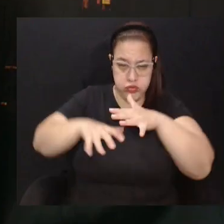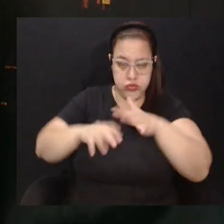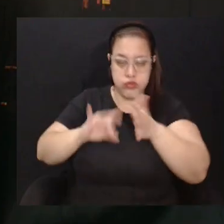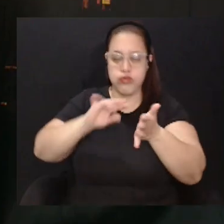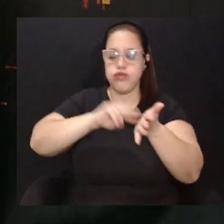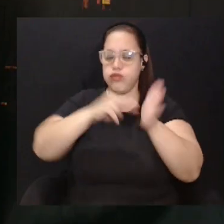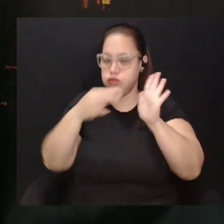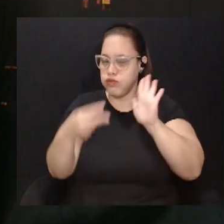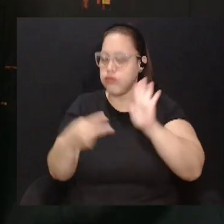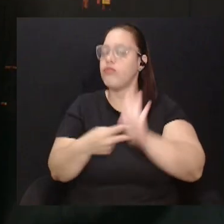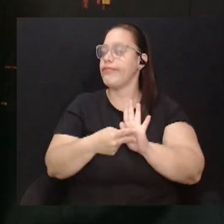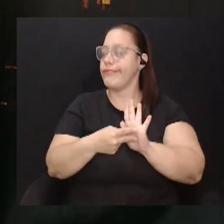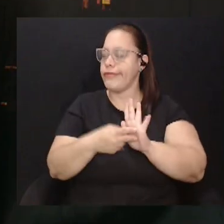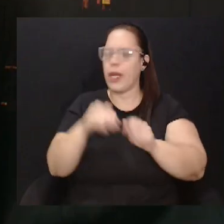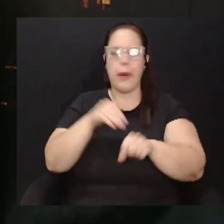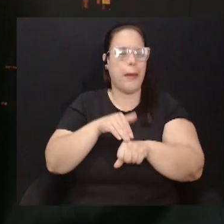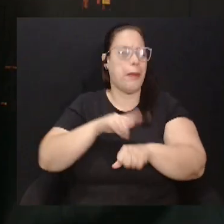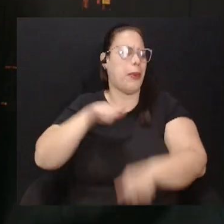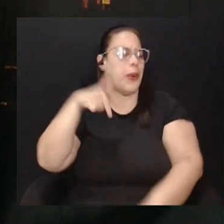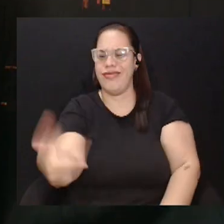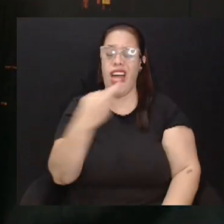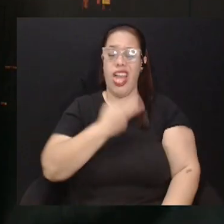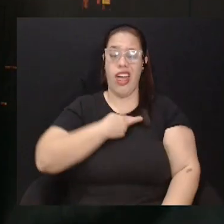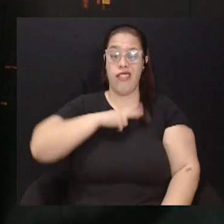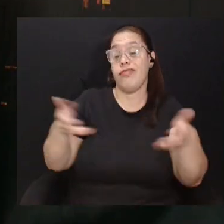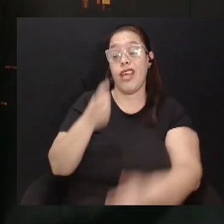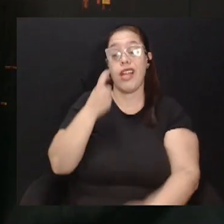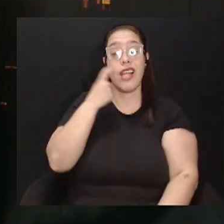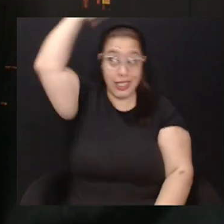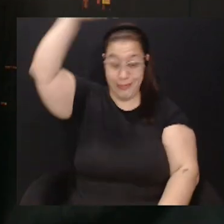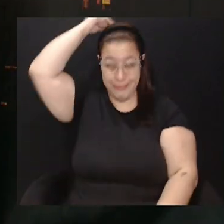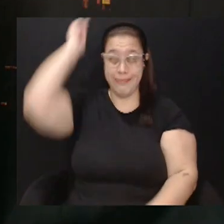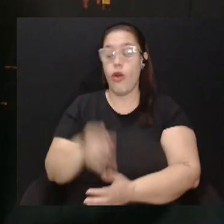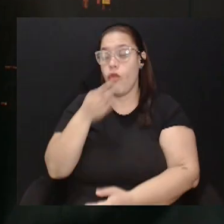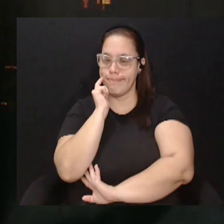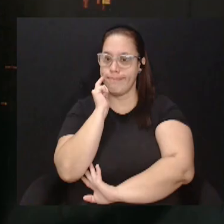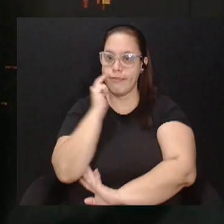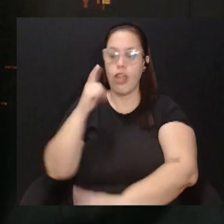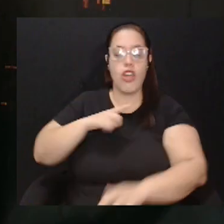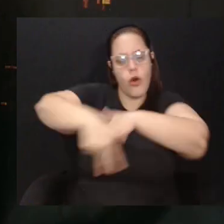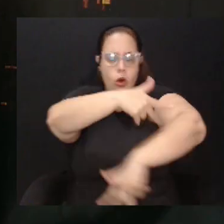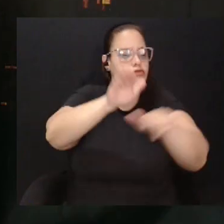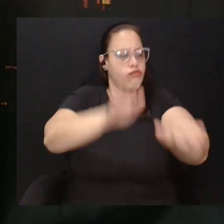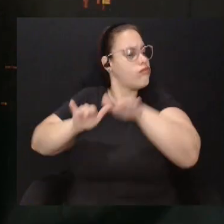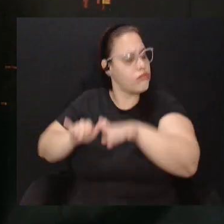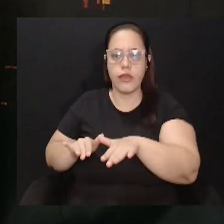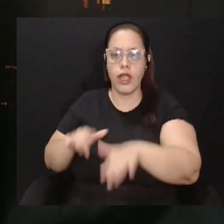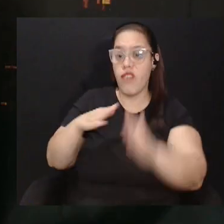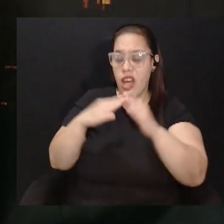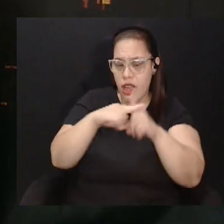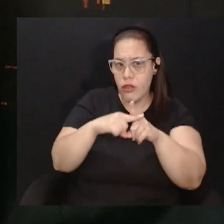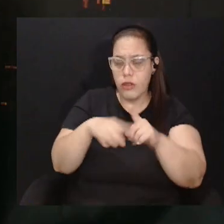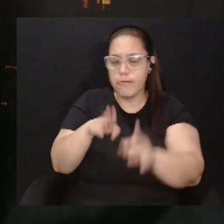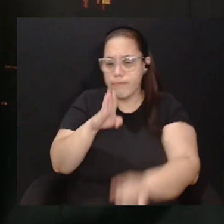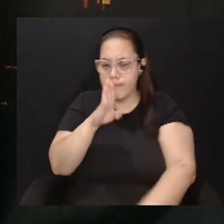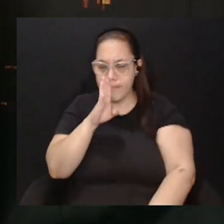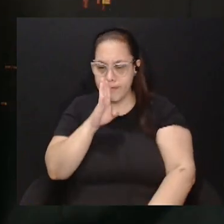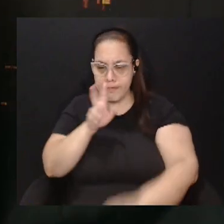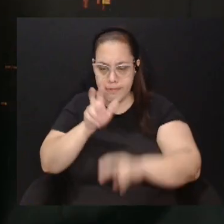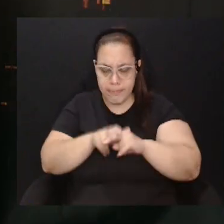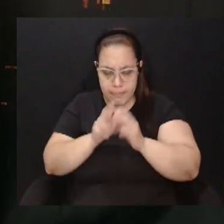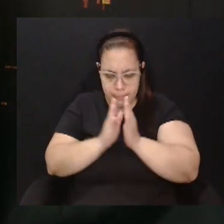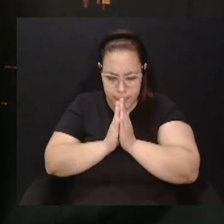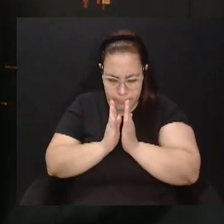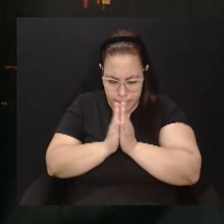né? Tem procissões, tem pessoas que vão à igreja e ficam de forma silenciosa fazendo suas